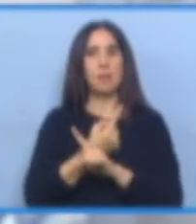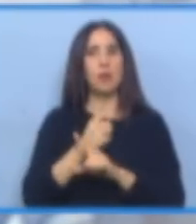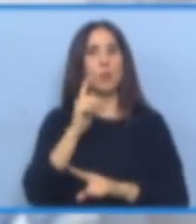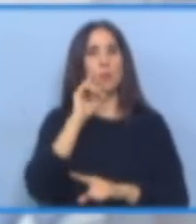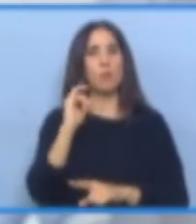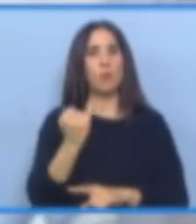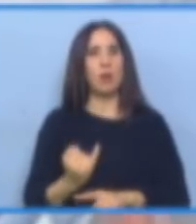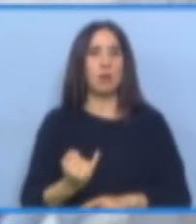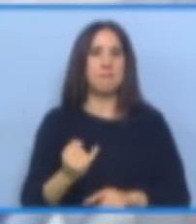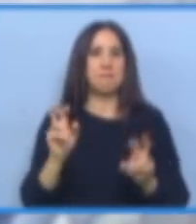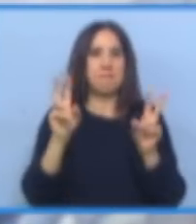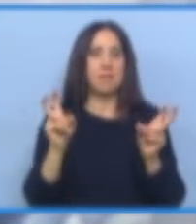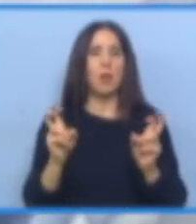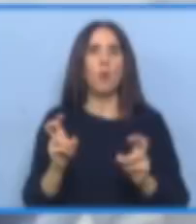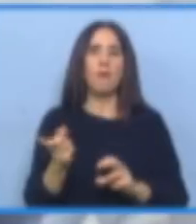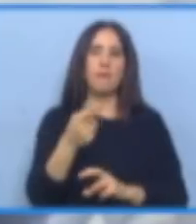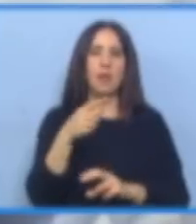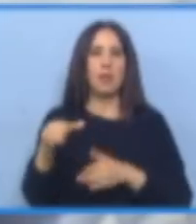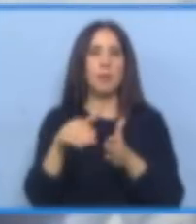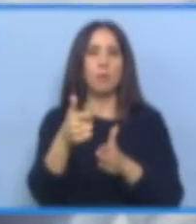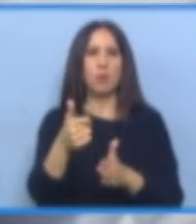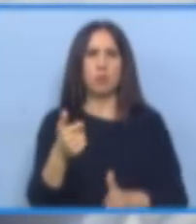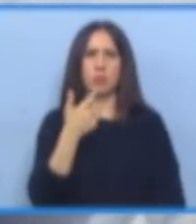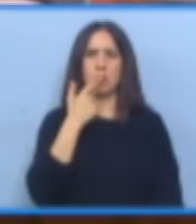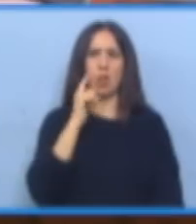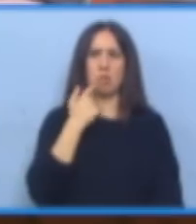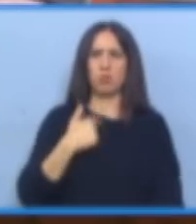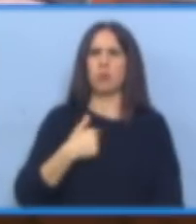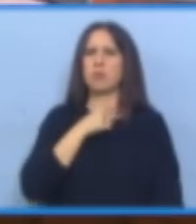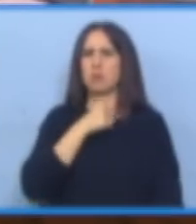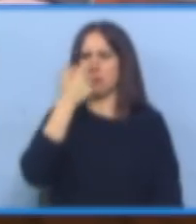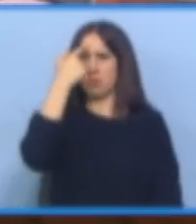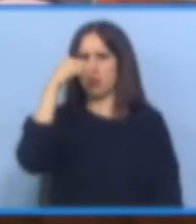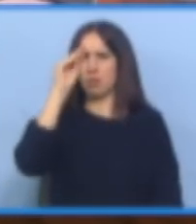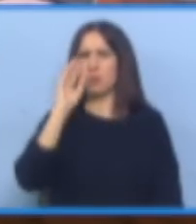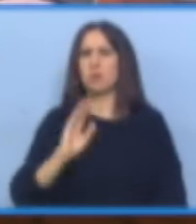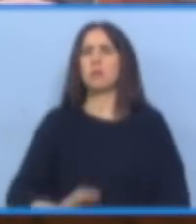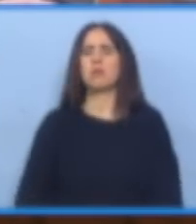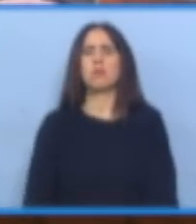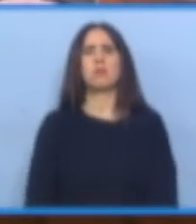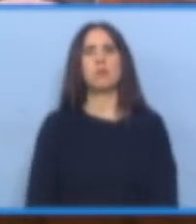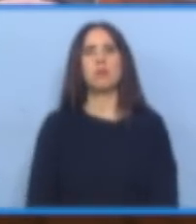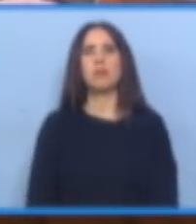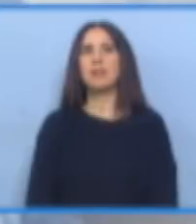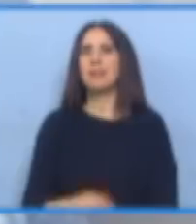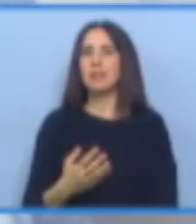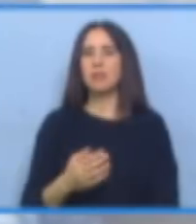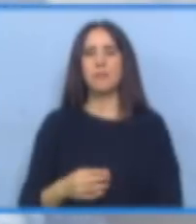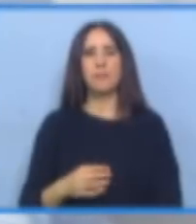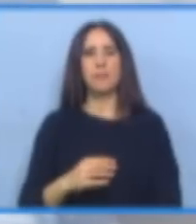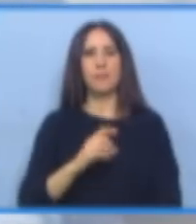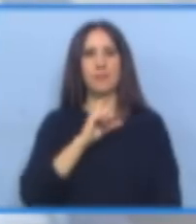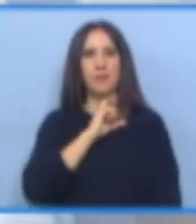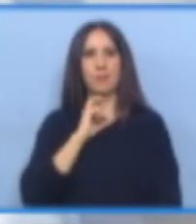magra, ou tens que ir para o bom caminho, e ela diz, eu quero lá saber disso para alguma coisa. Isto é a experiência do pároco a